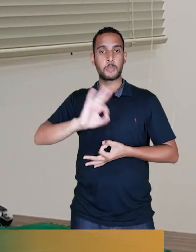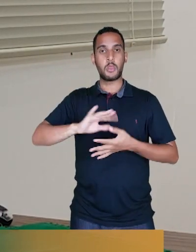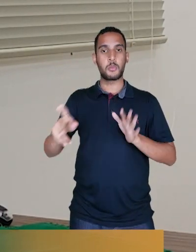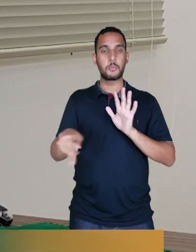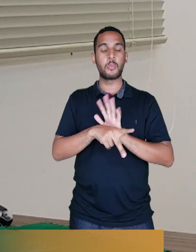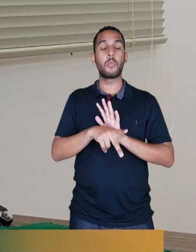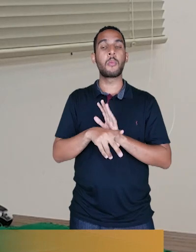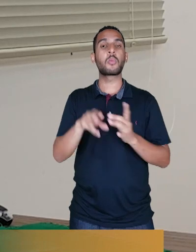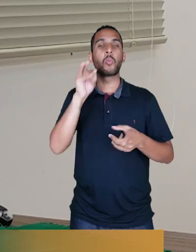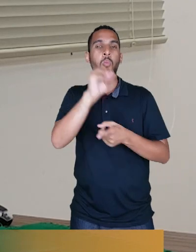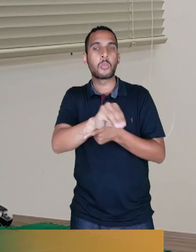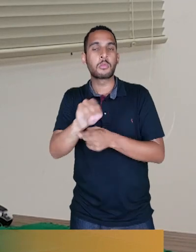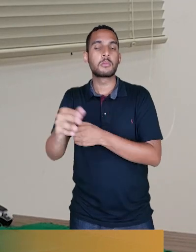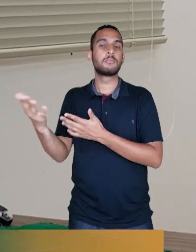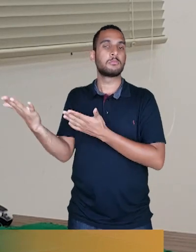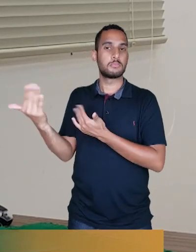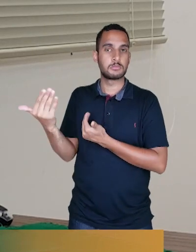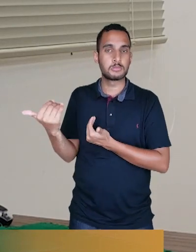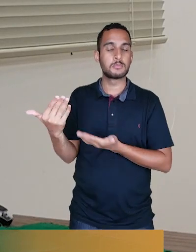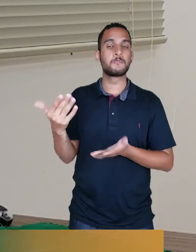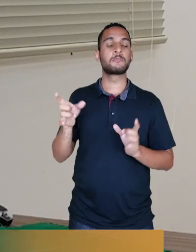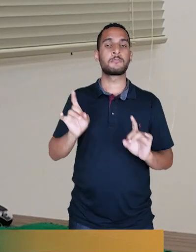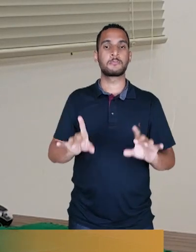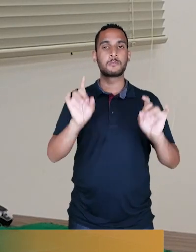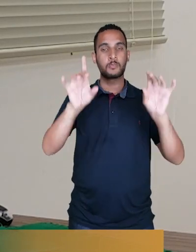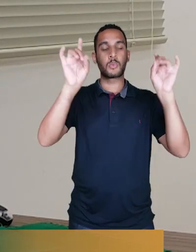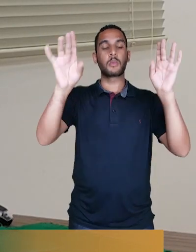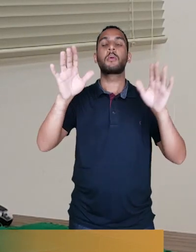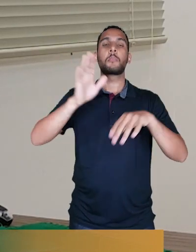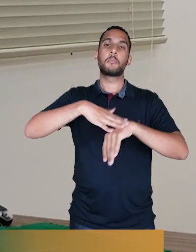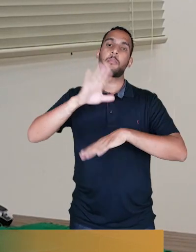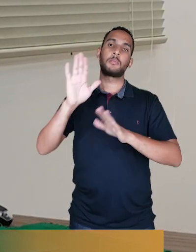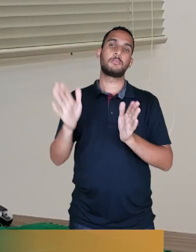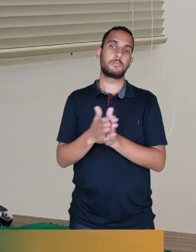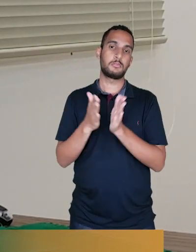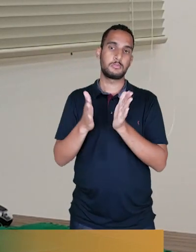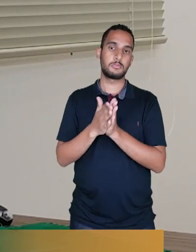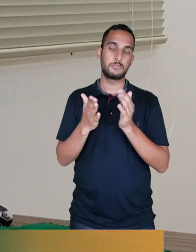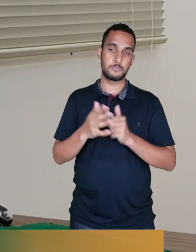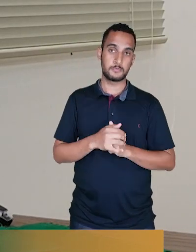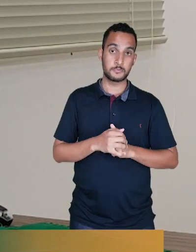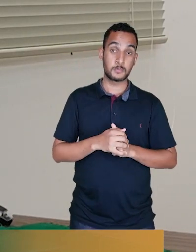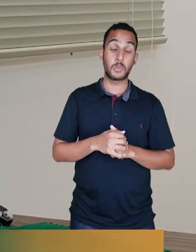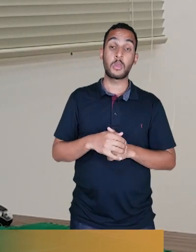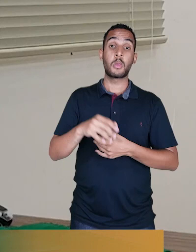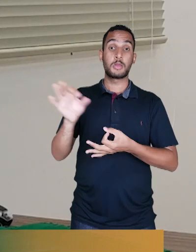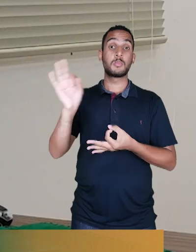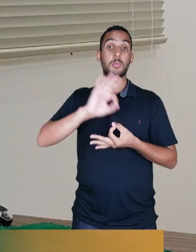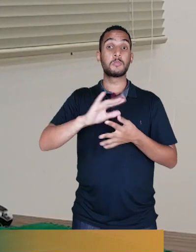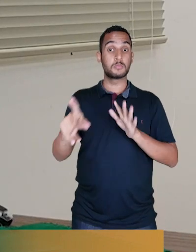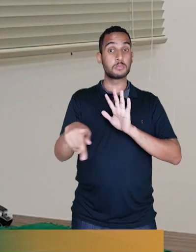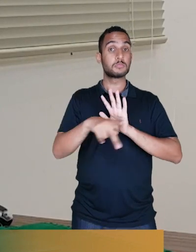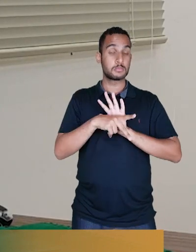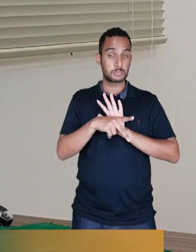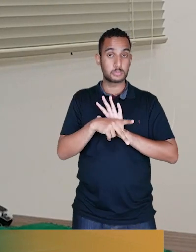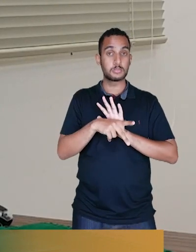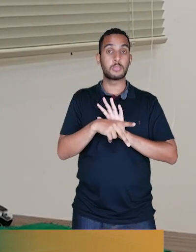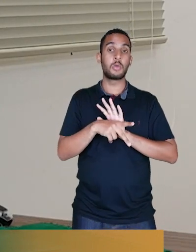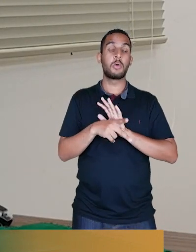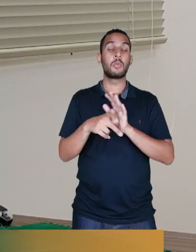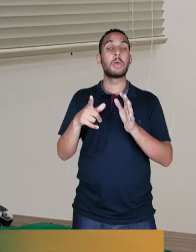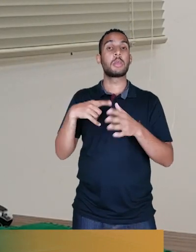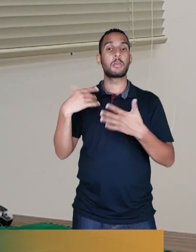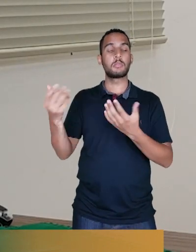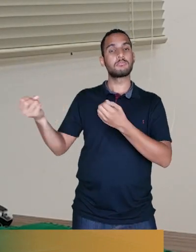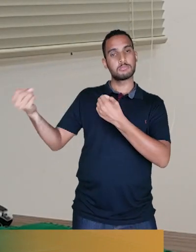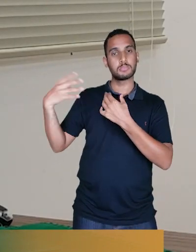carisma é trabalhar com a juventude de modo especial a mais empobrecida esse é o nosso carisma deixado